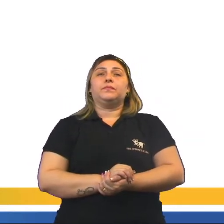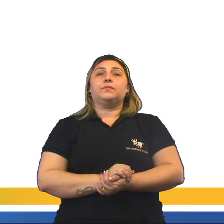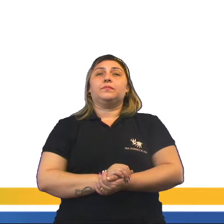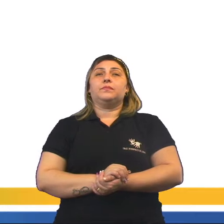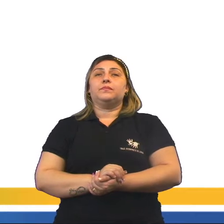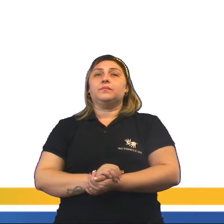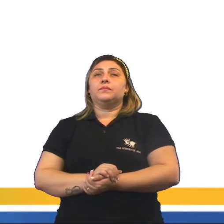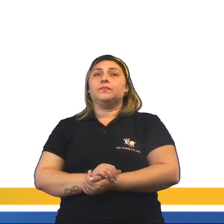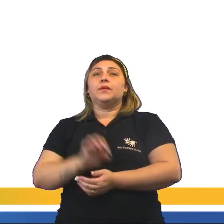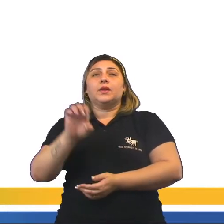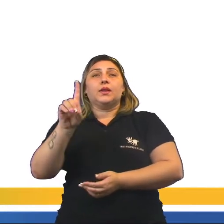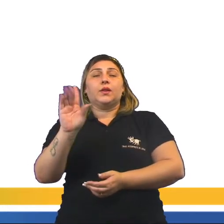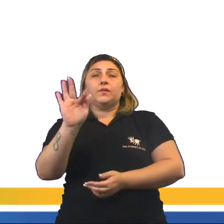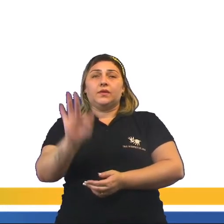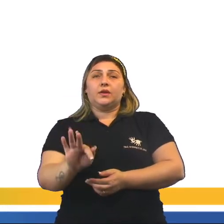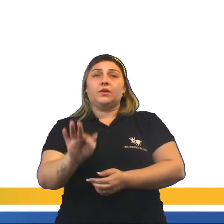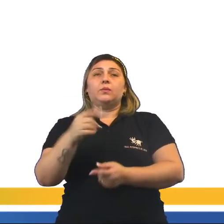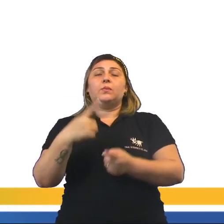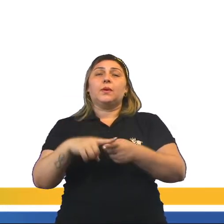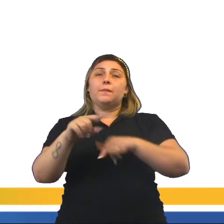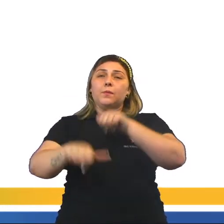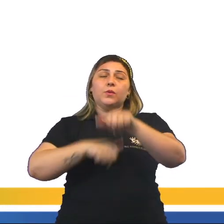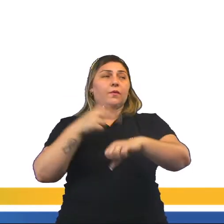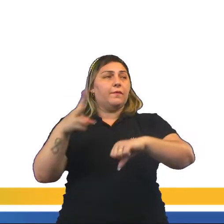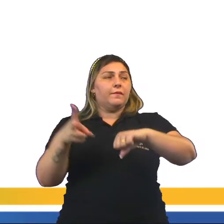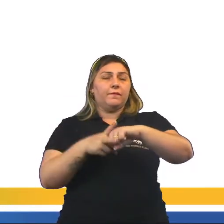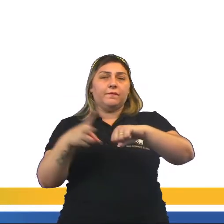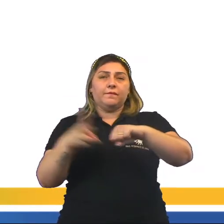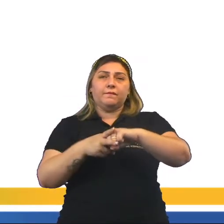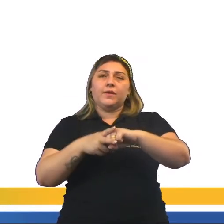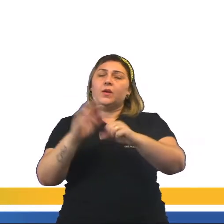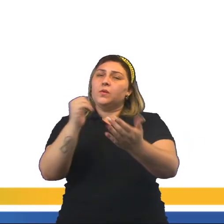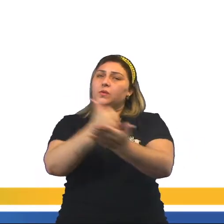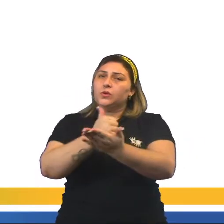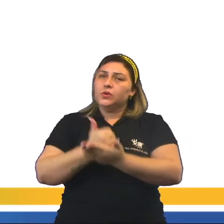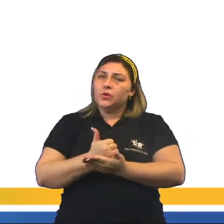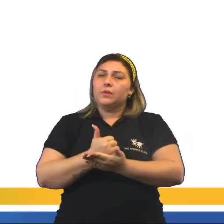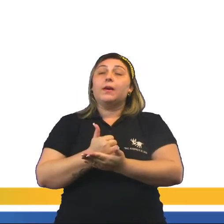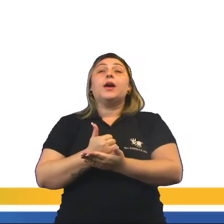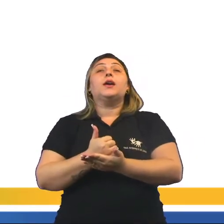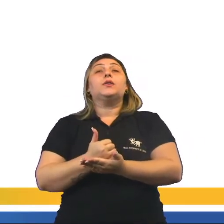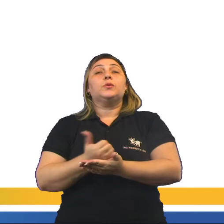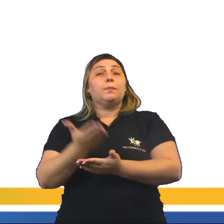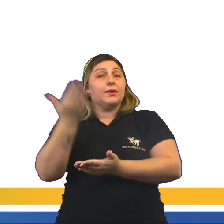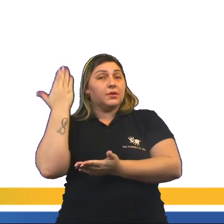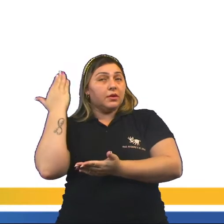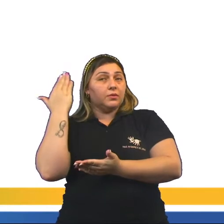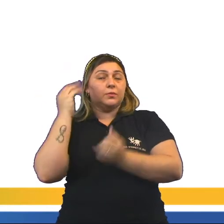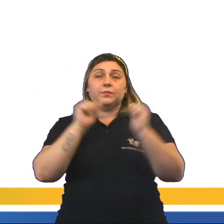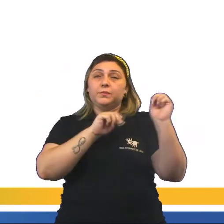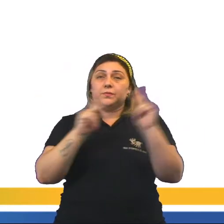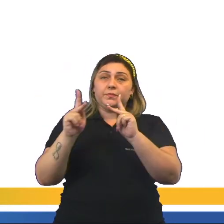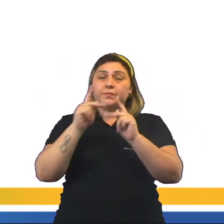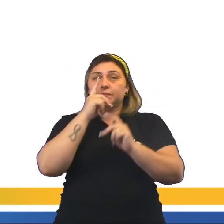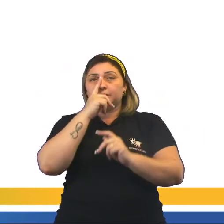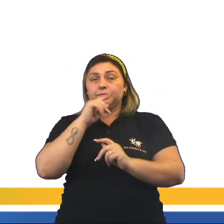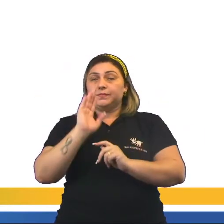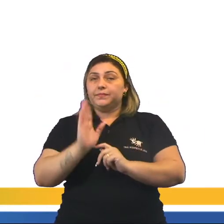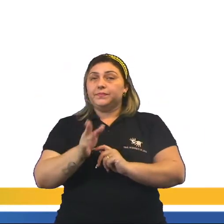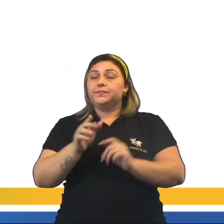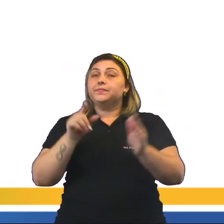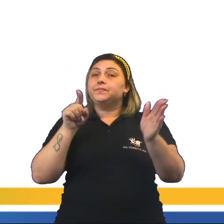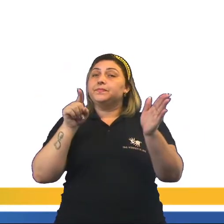isso que eu acrescentei esse edzinho aí no final, porque ele transformou o meu verbo de jogar para joguei no passado, ok? Já